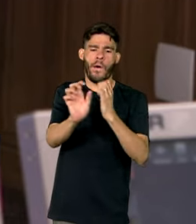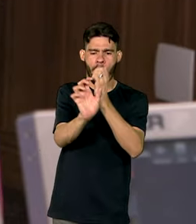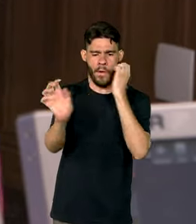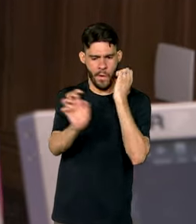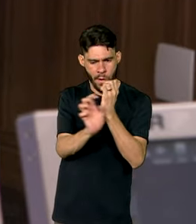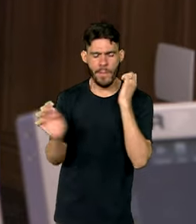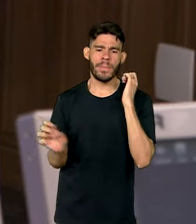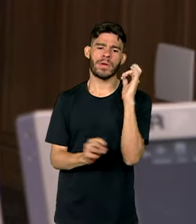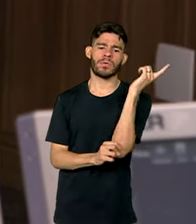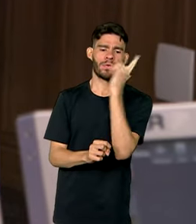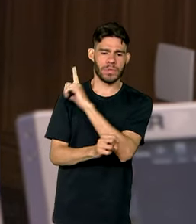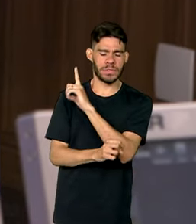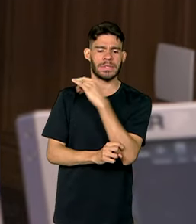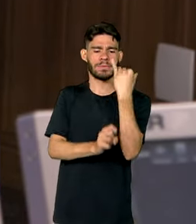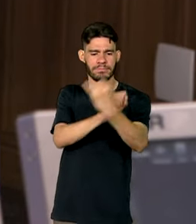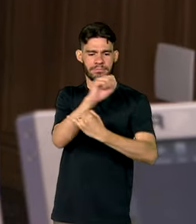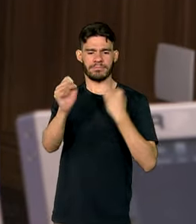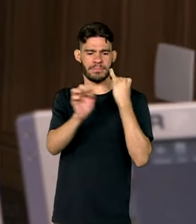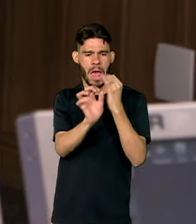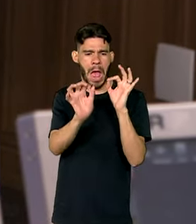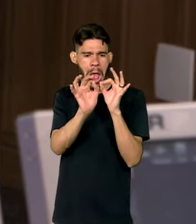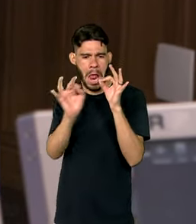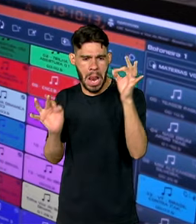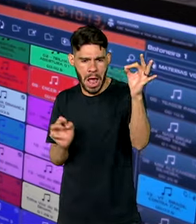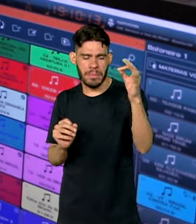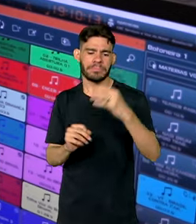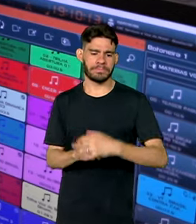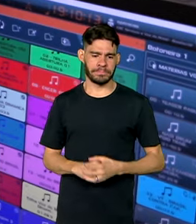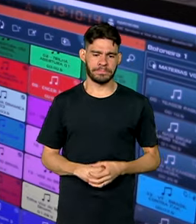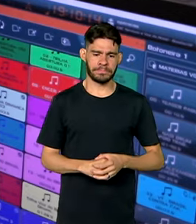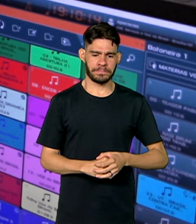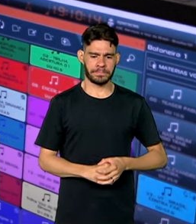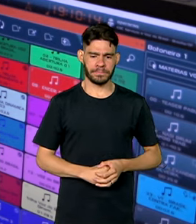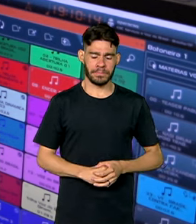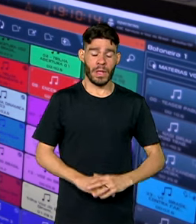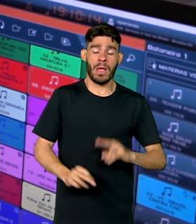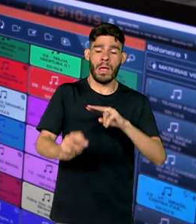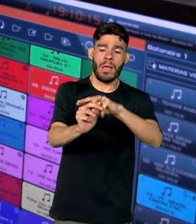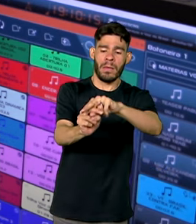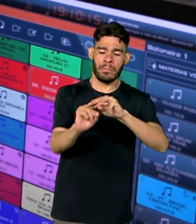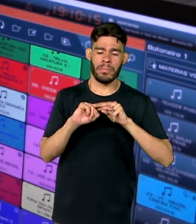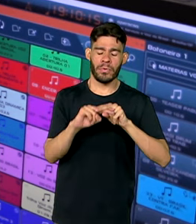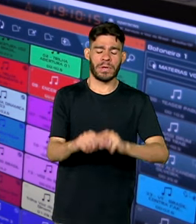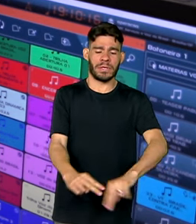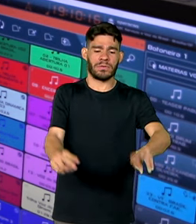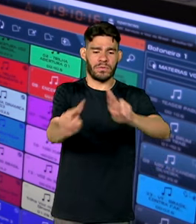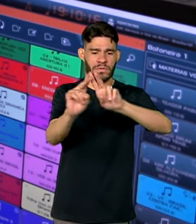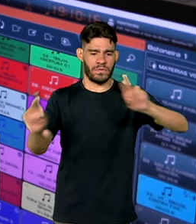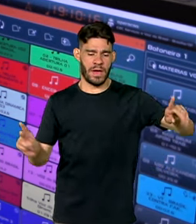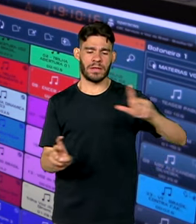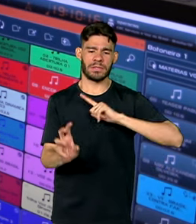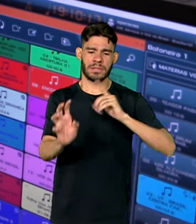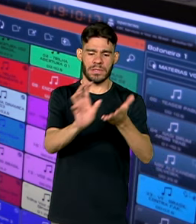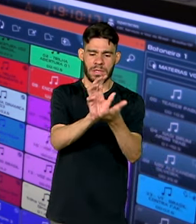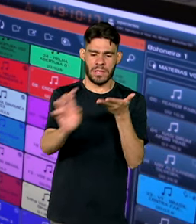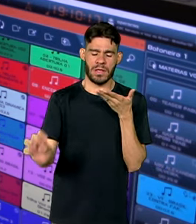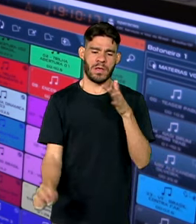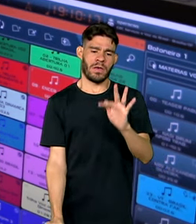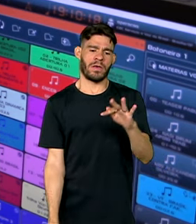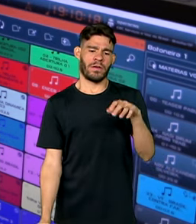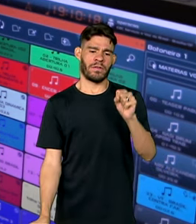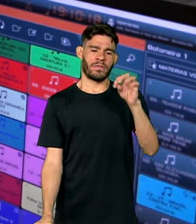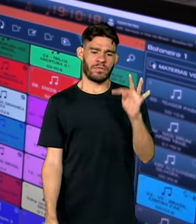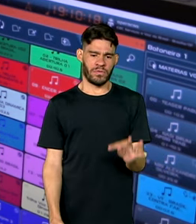conseguir levar a internet em lugares remotos então para isso são várias fontes de recurso a gente tem recursos do fust do